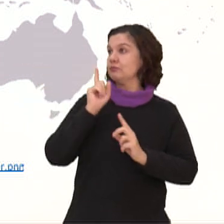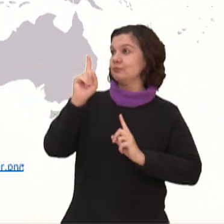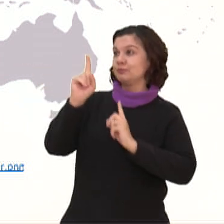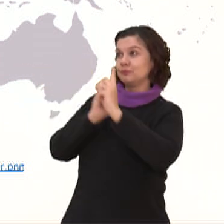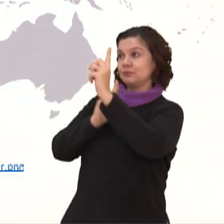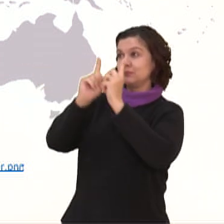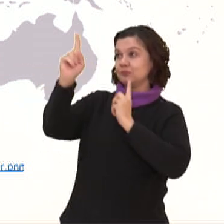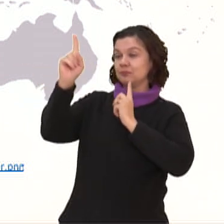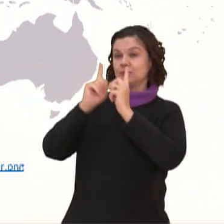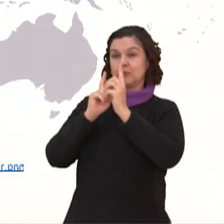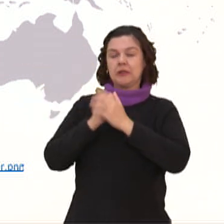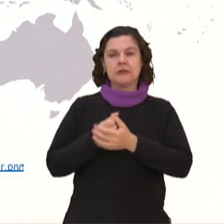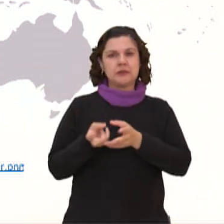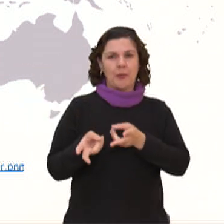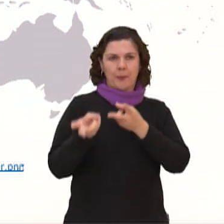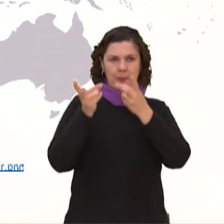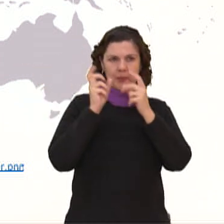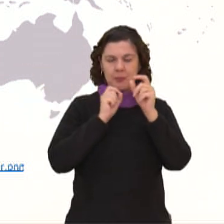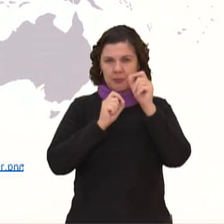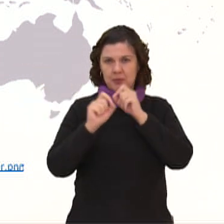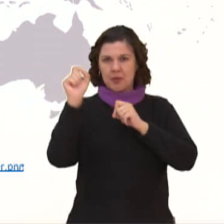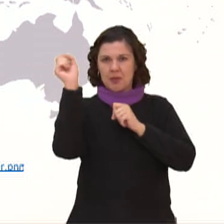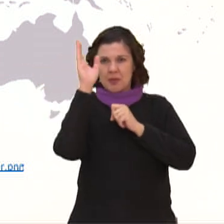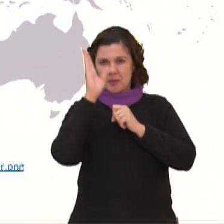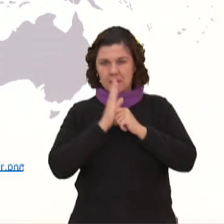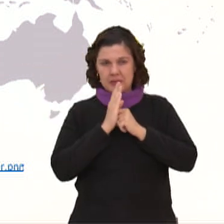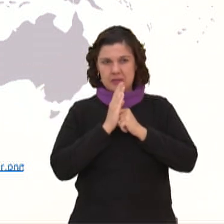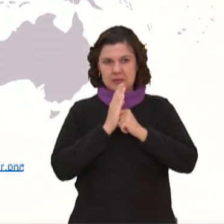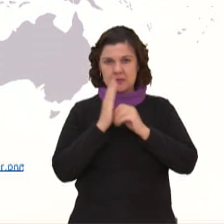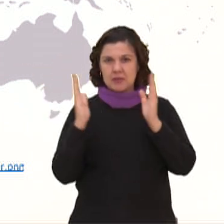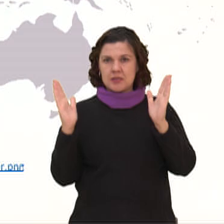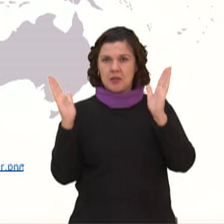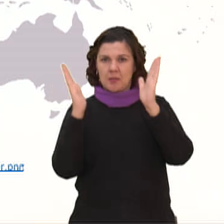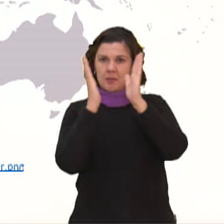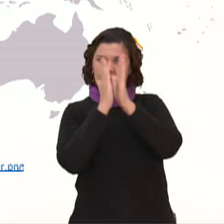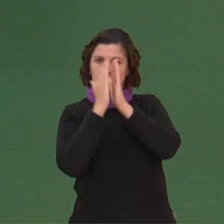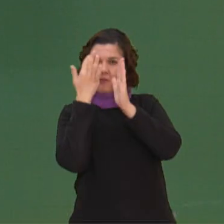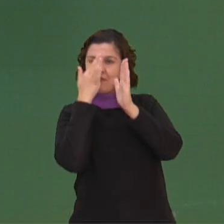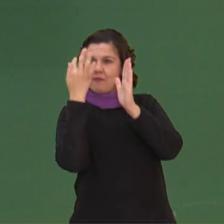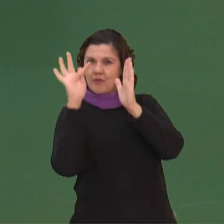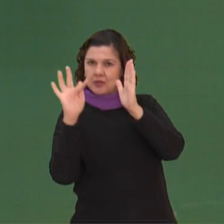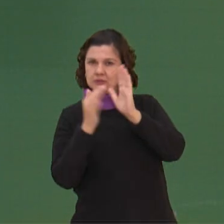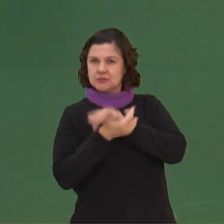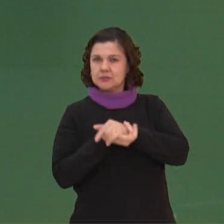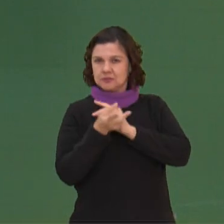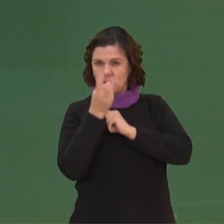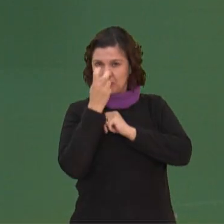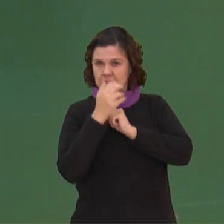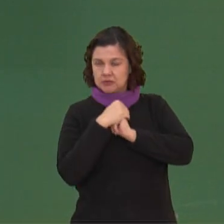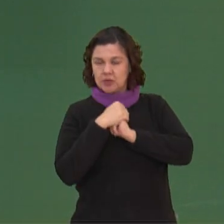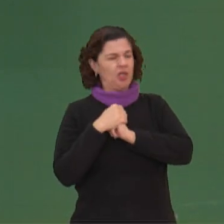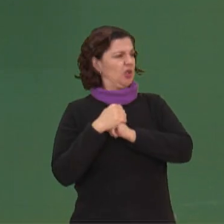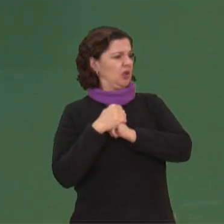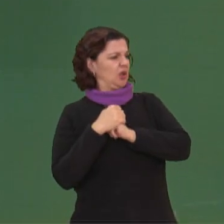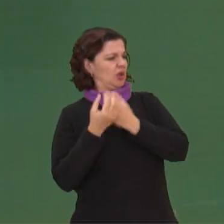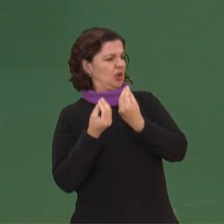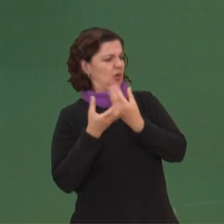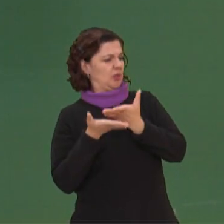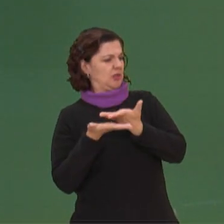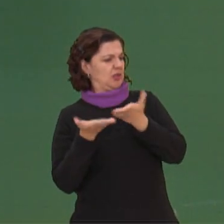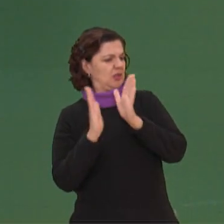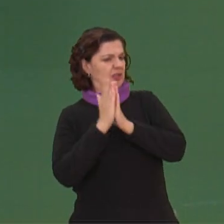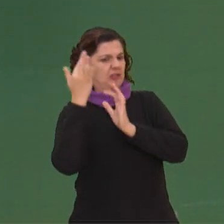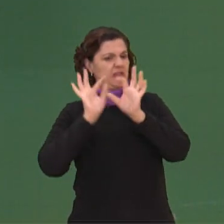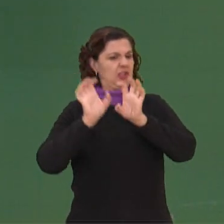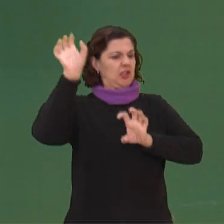União Europeia, você já percebeu que o Brasil faz fronteira com a França? Que loucura! Como assim com a França? A